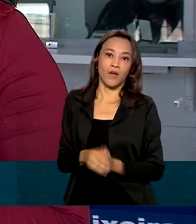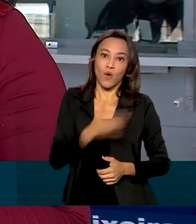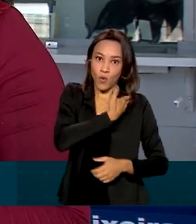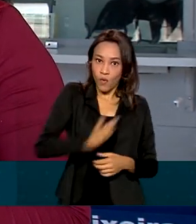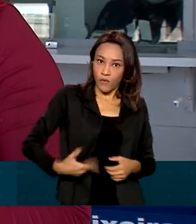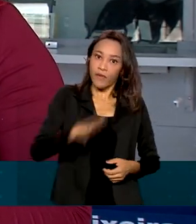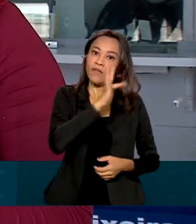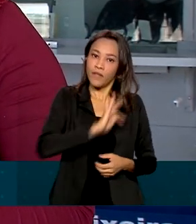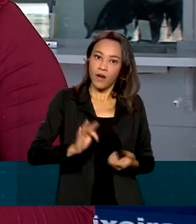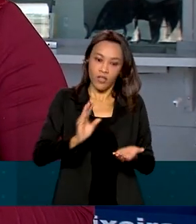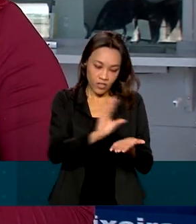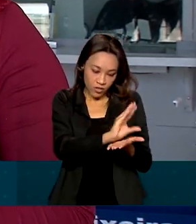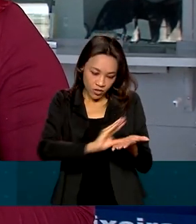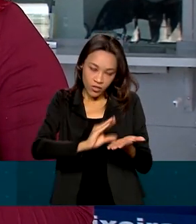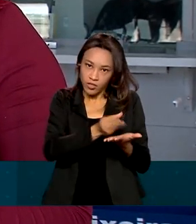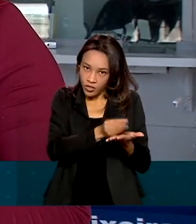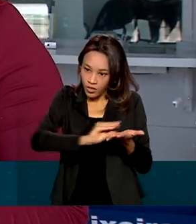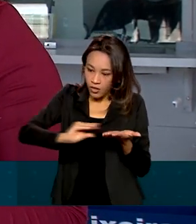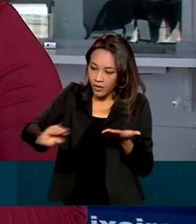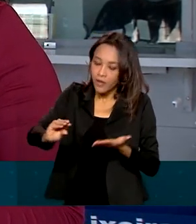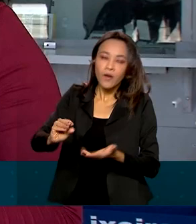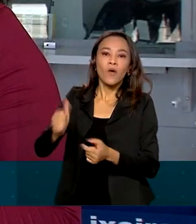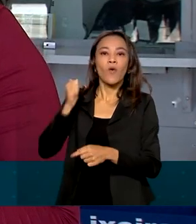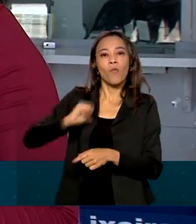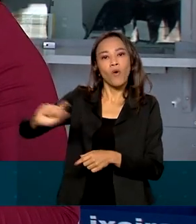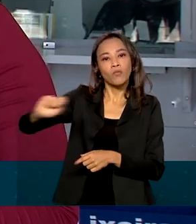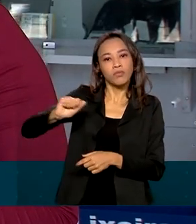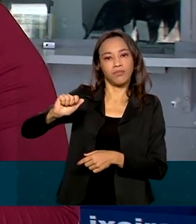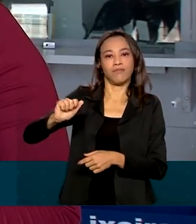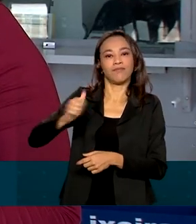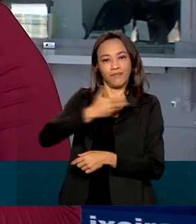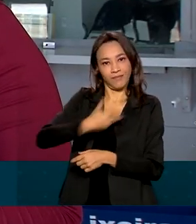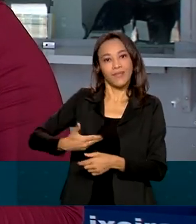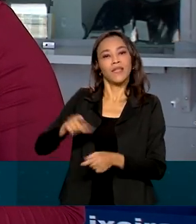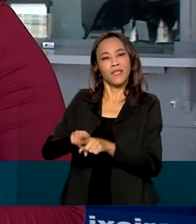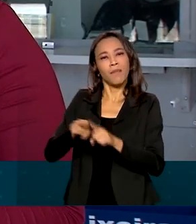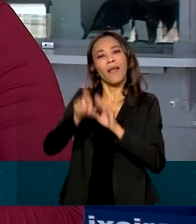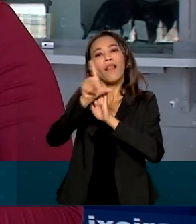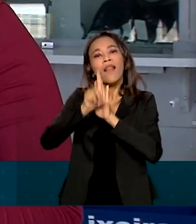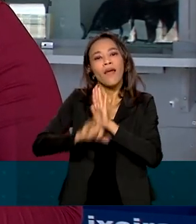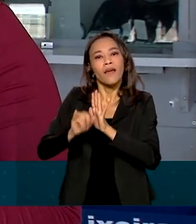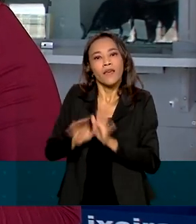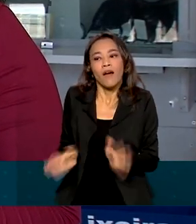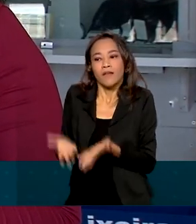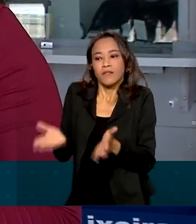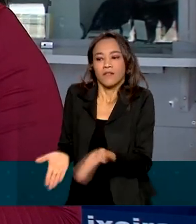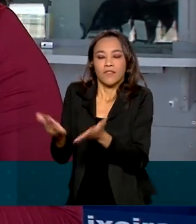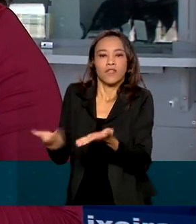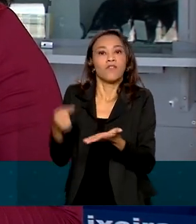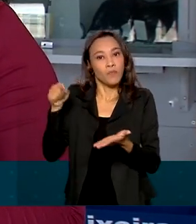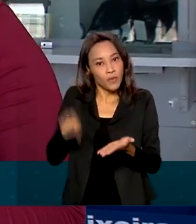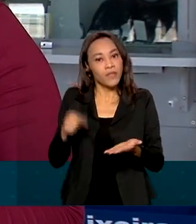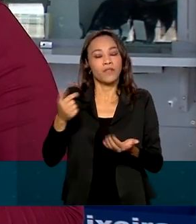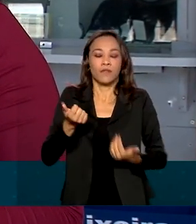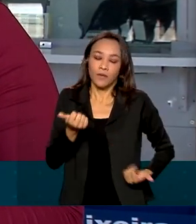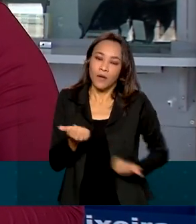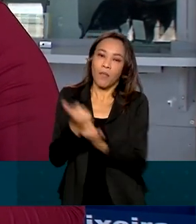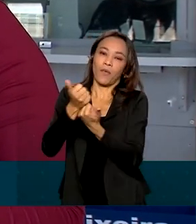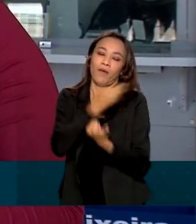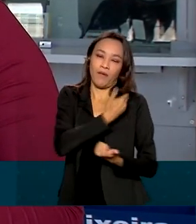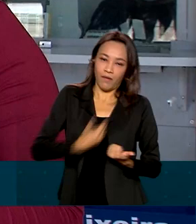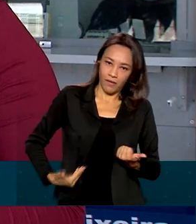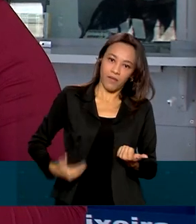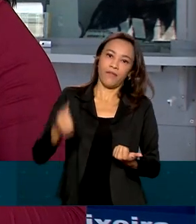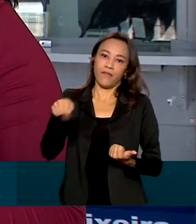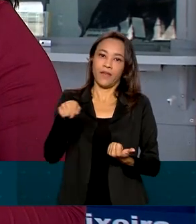por meio do bolsa atleta e das leis de incentivo com isso se consolida como o maior patrocinador do esporte olímpico e